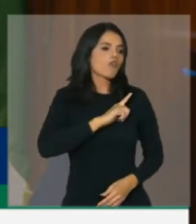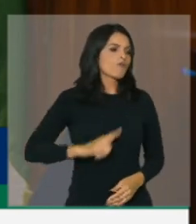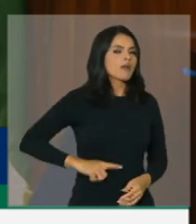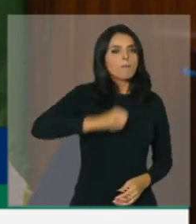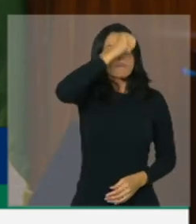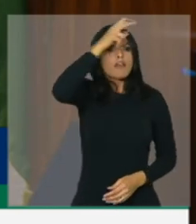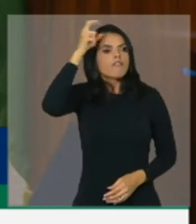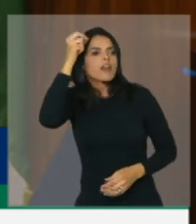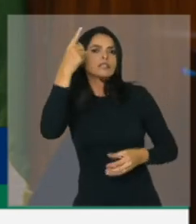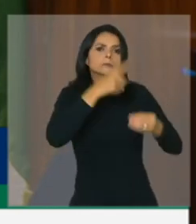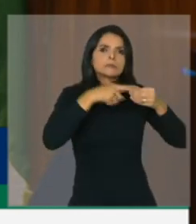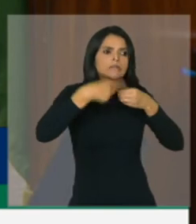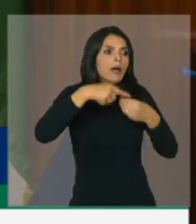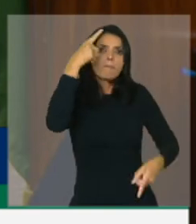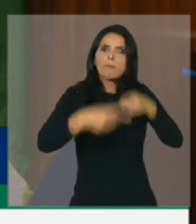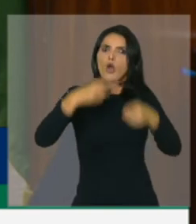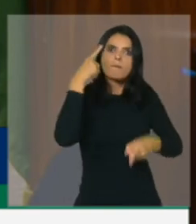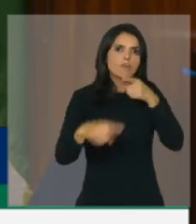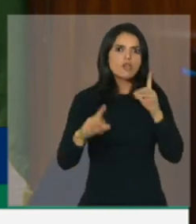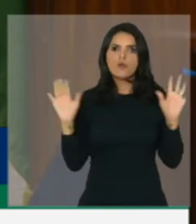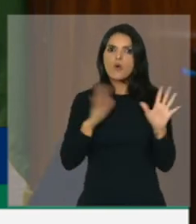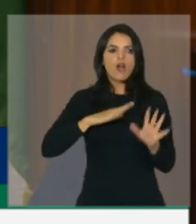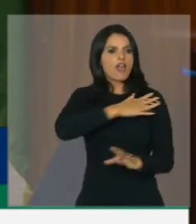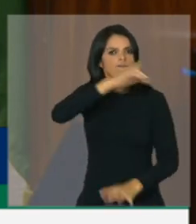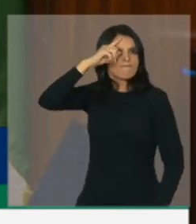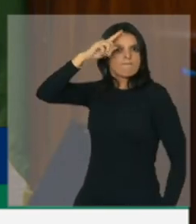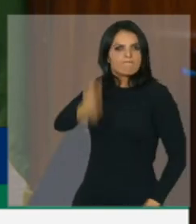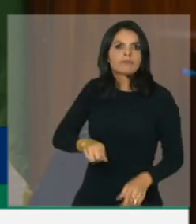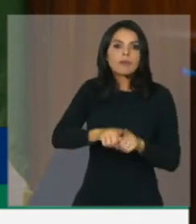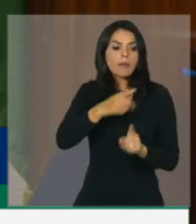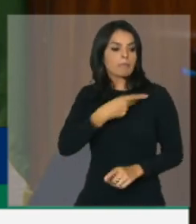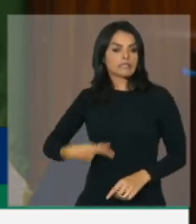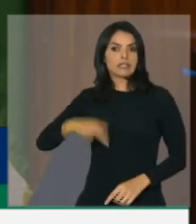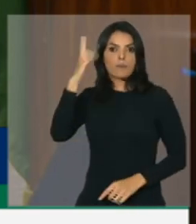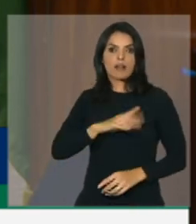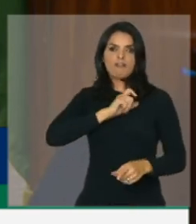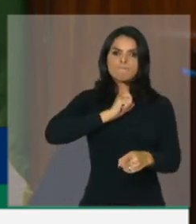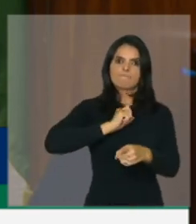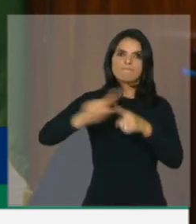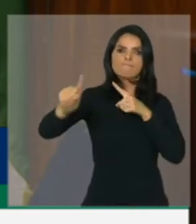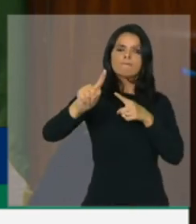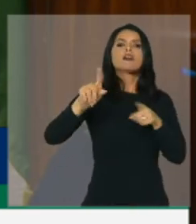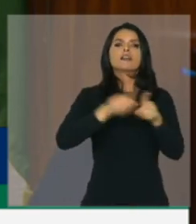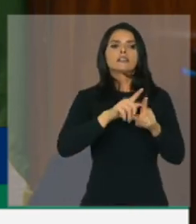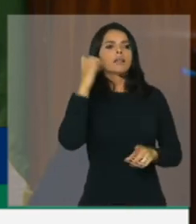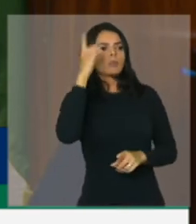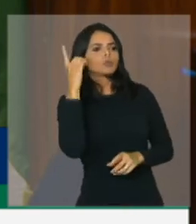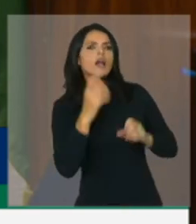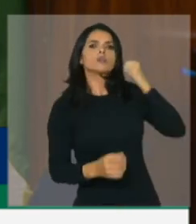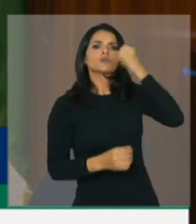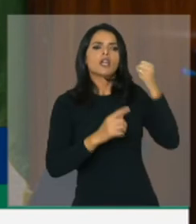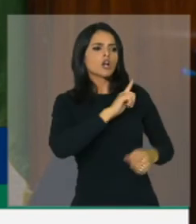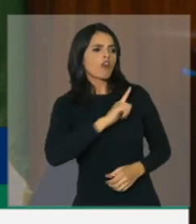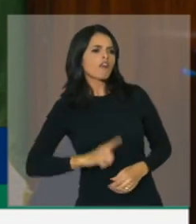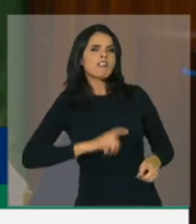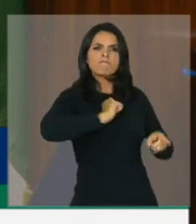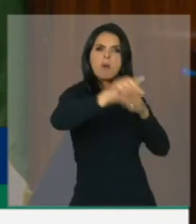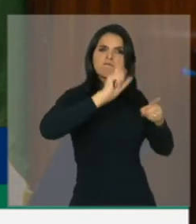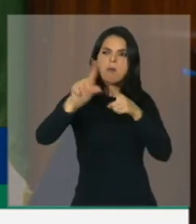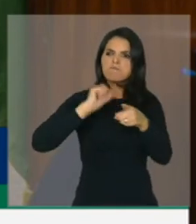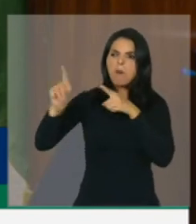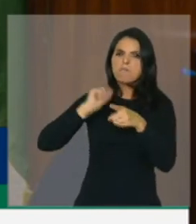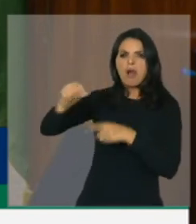capitais e de cidades estratégicas. Cassou presidente da República, deputados, senadores, governadores,